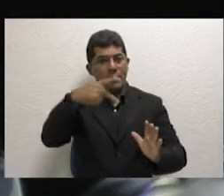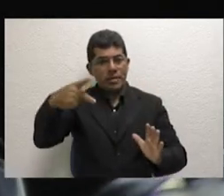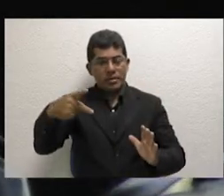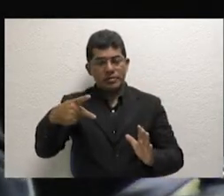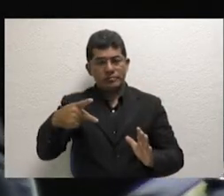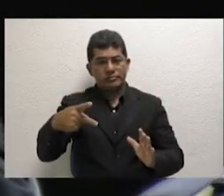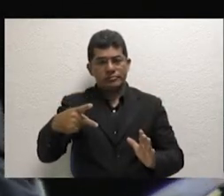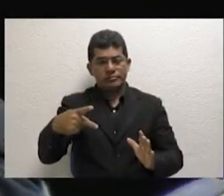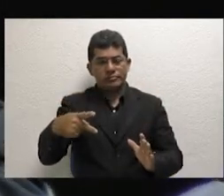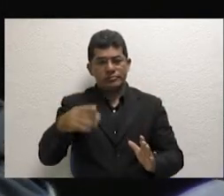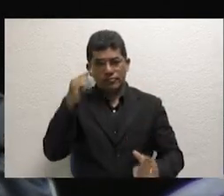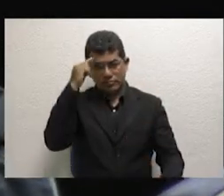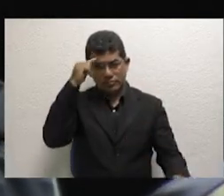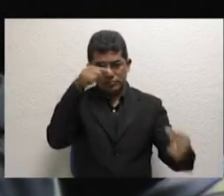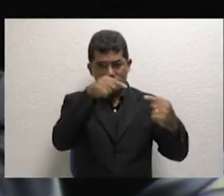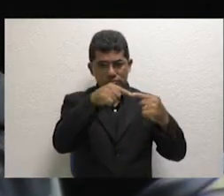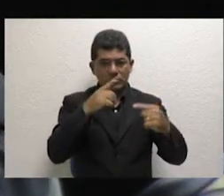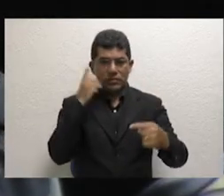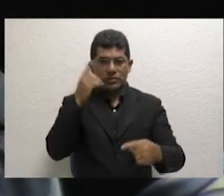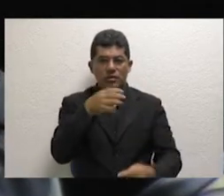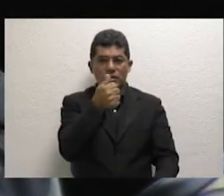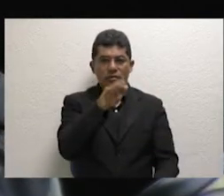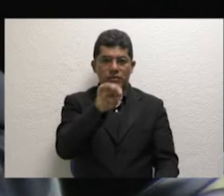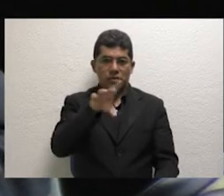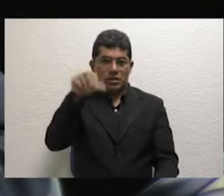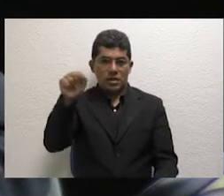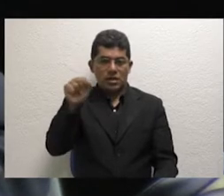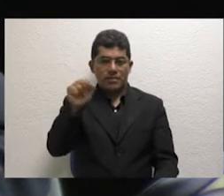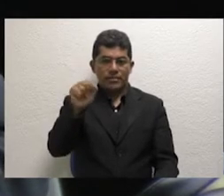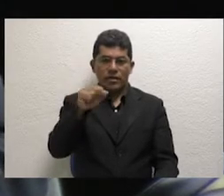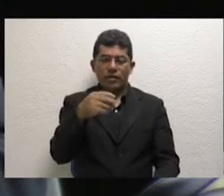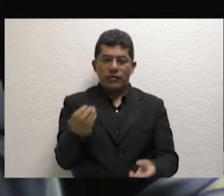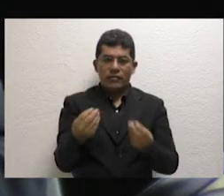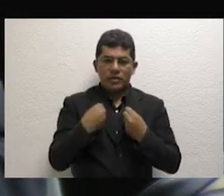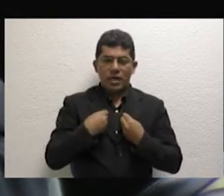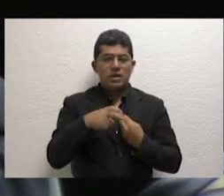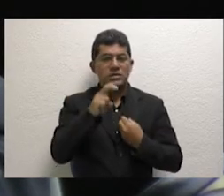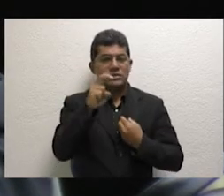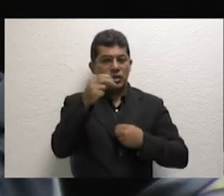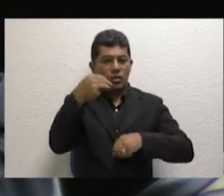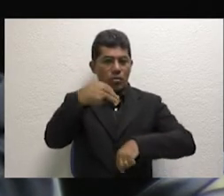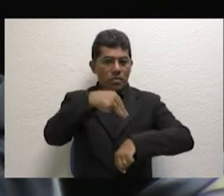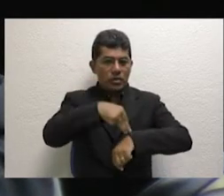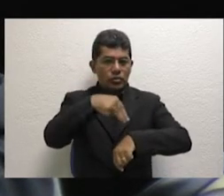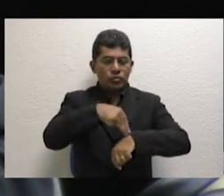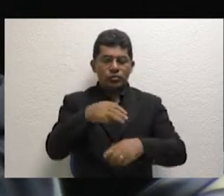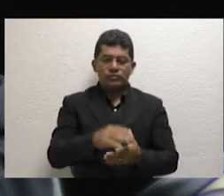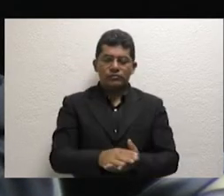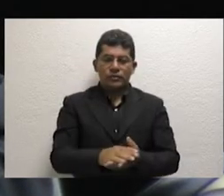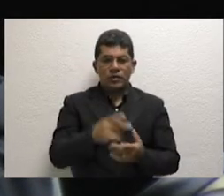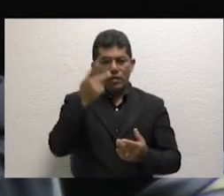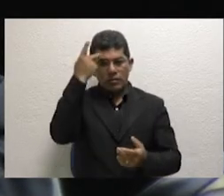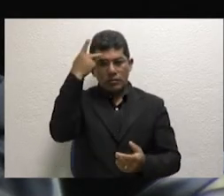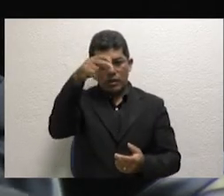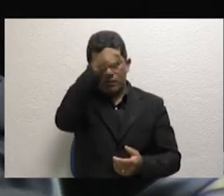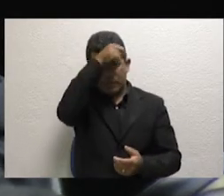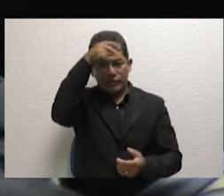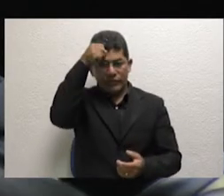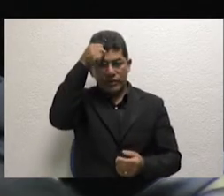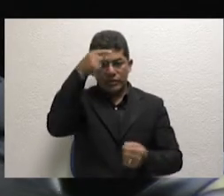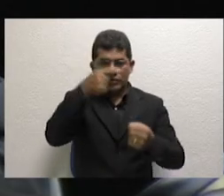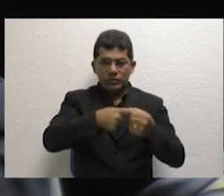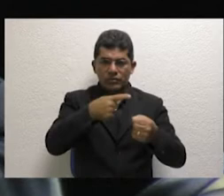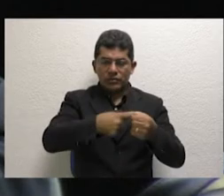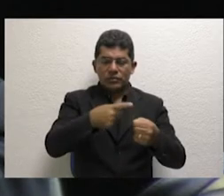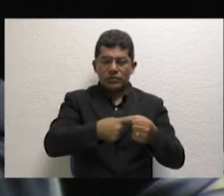conforme entendimento com o deputado David Alafraixa ele vai disponibilizar cinco minutos para o prefeito da cidade de donantins se